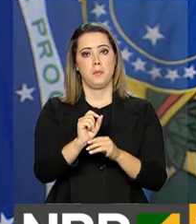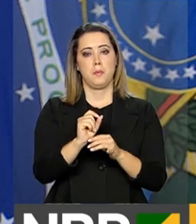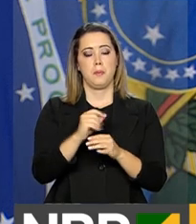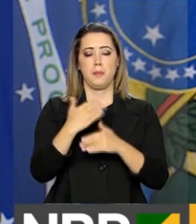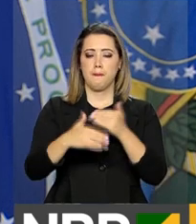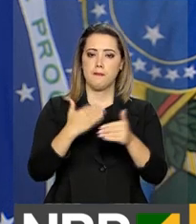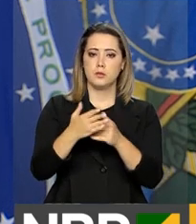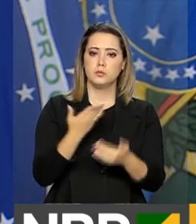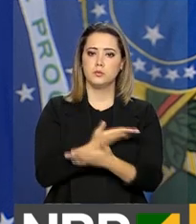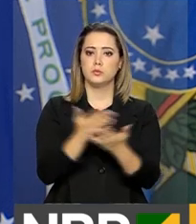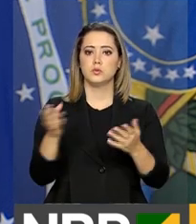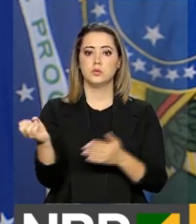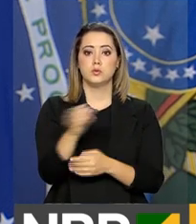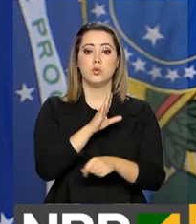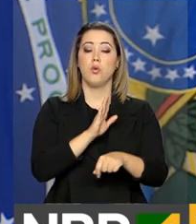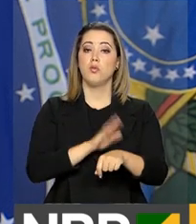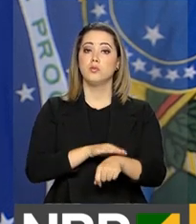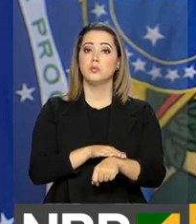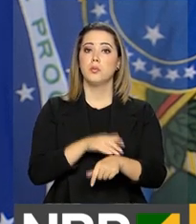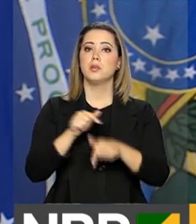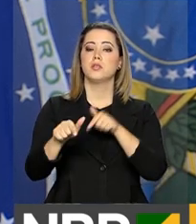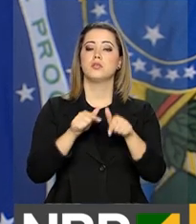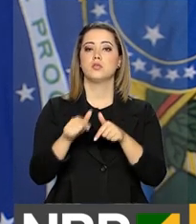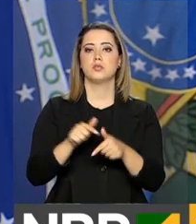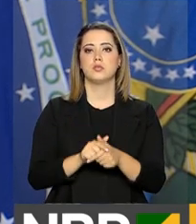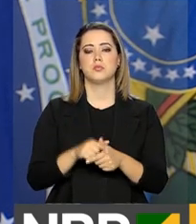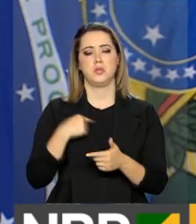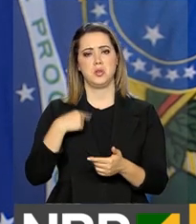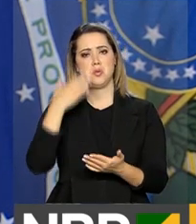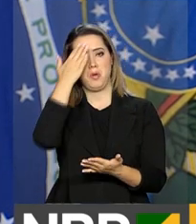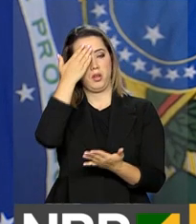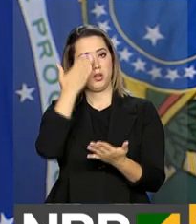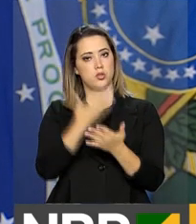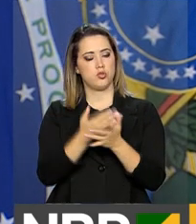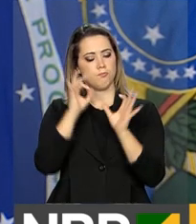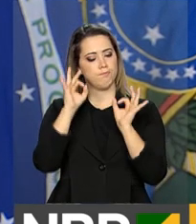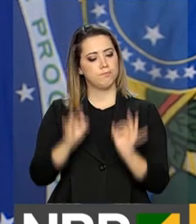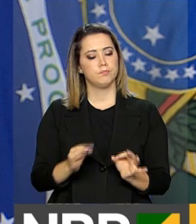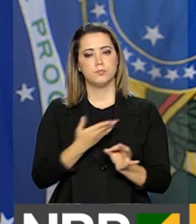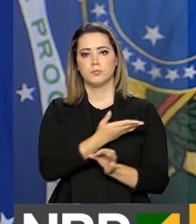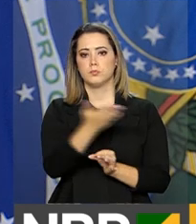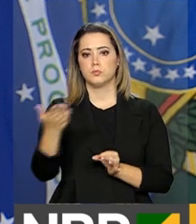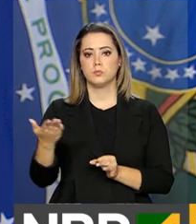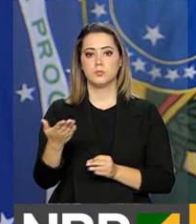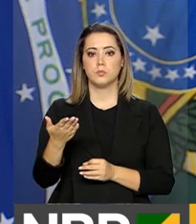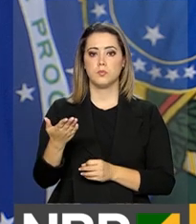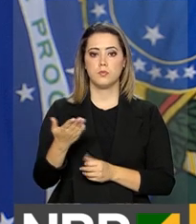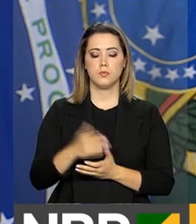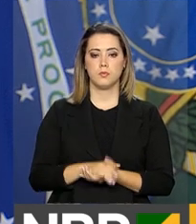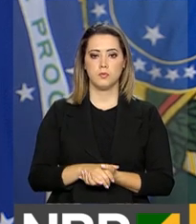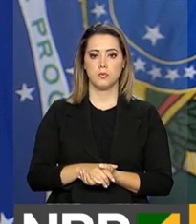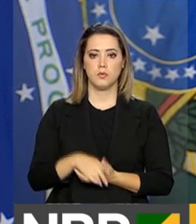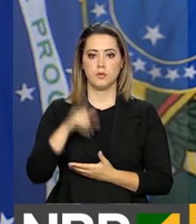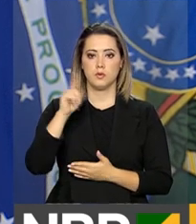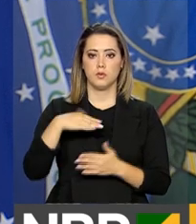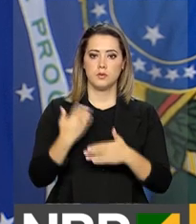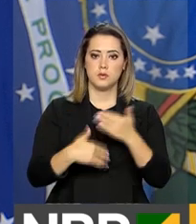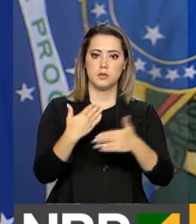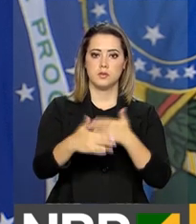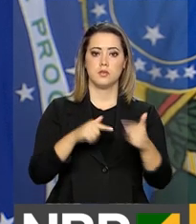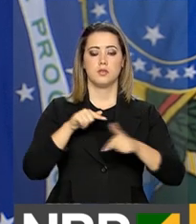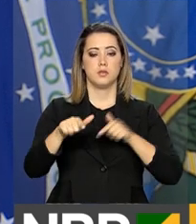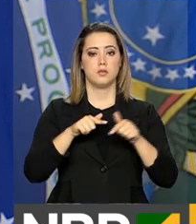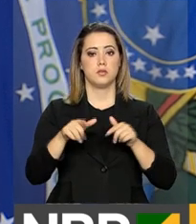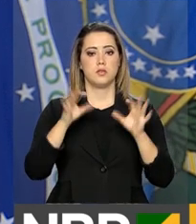vossa nova etapa. E tenho certeza de que os senhores seguirão exercendo